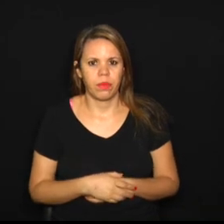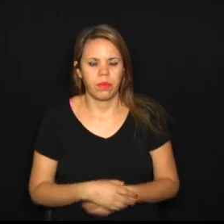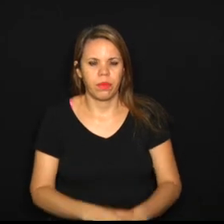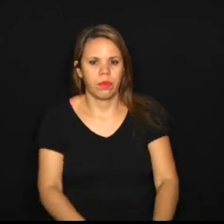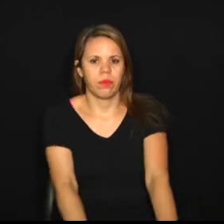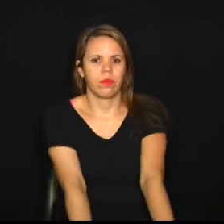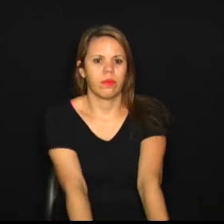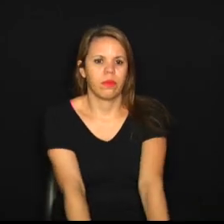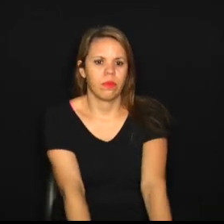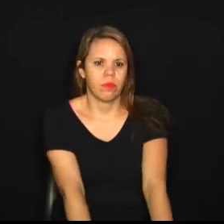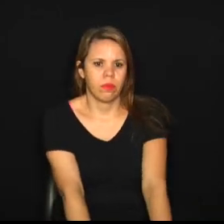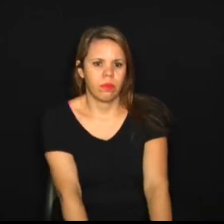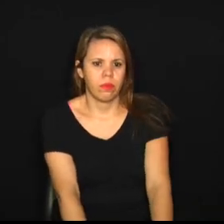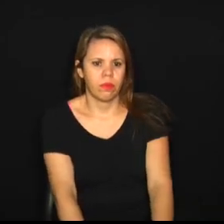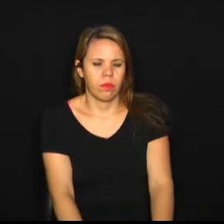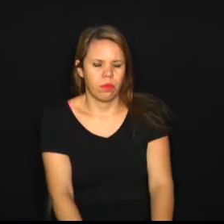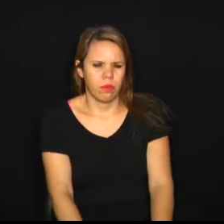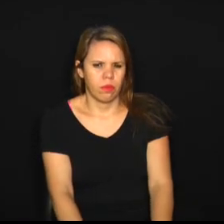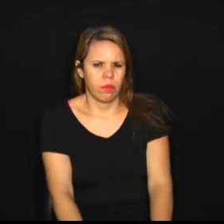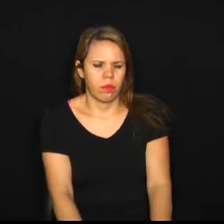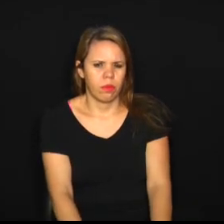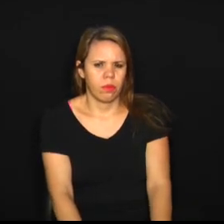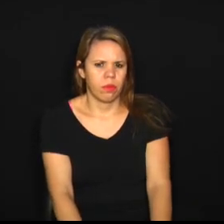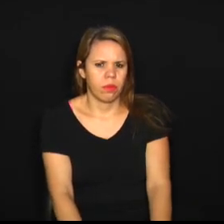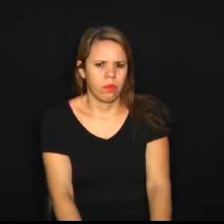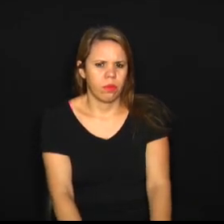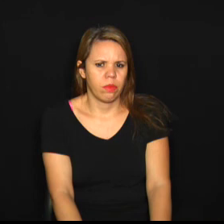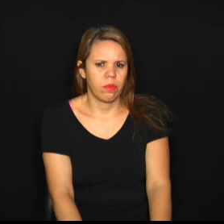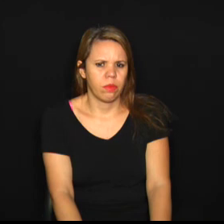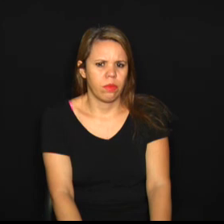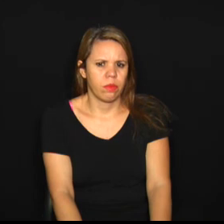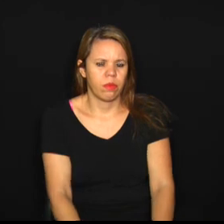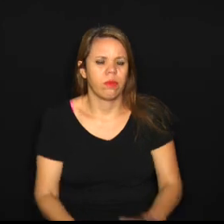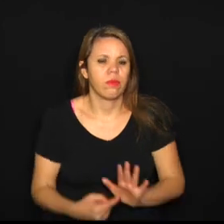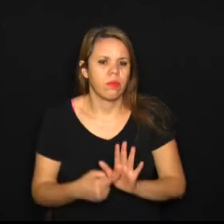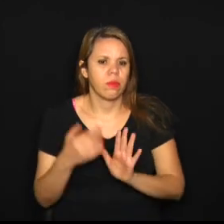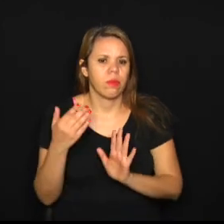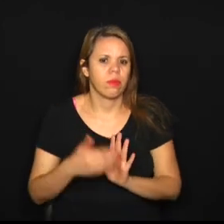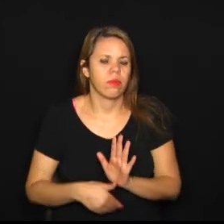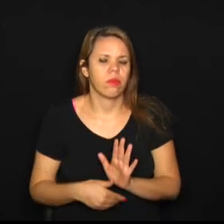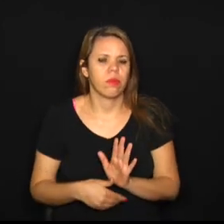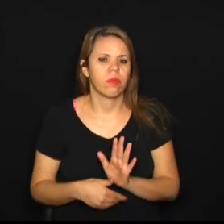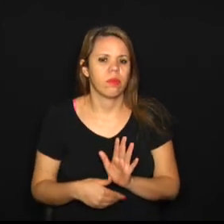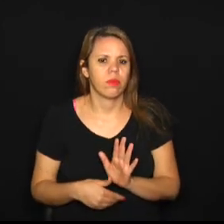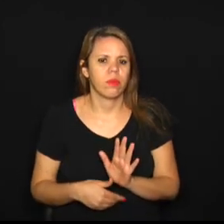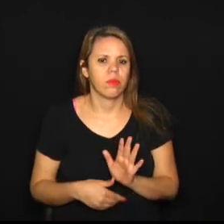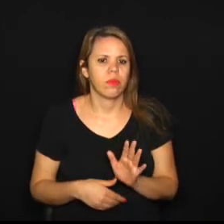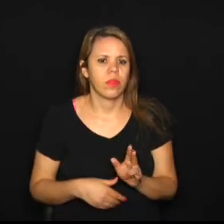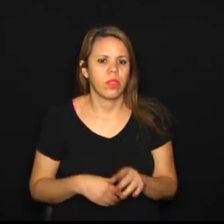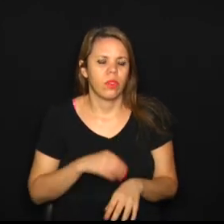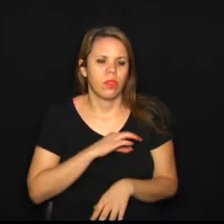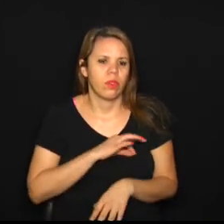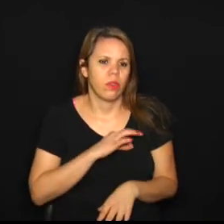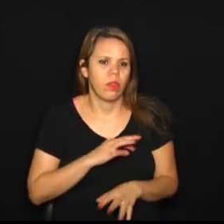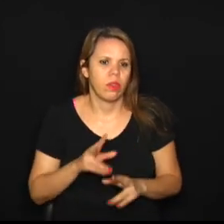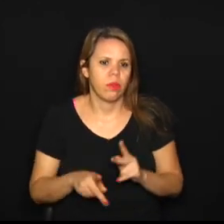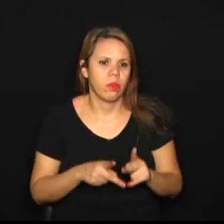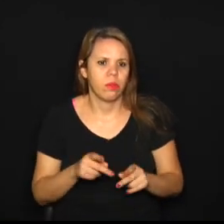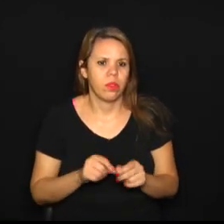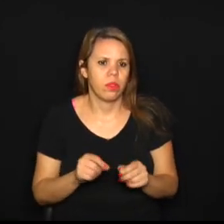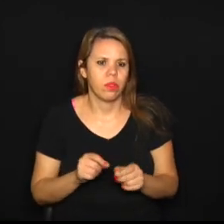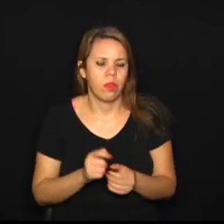bem tranquilo aí o resultado primário. Na demonstrativa das despesas com pessoal, a despesa líquida de